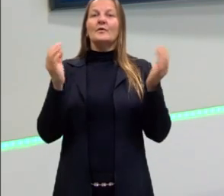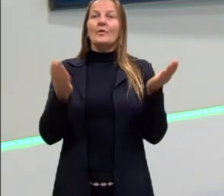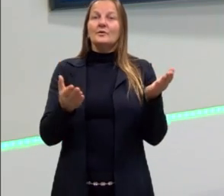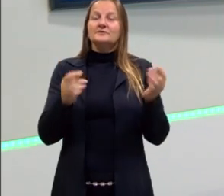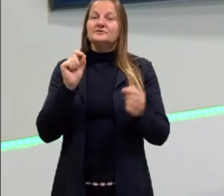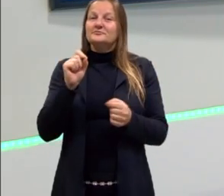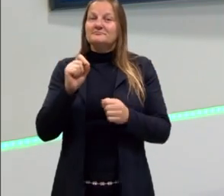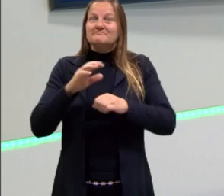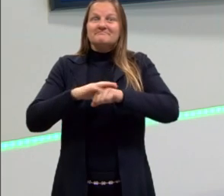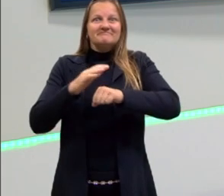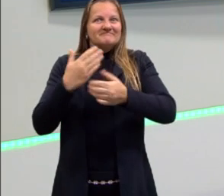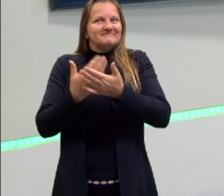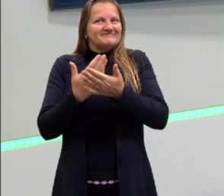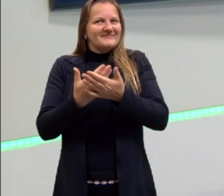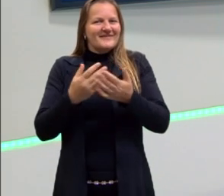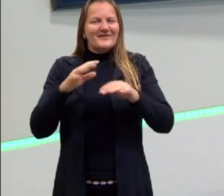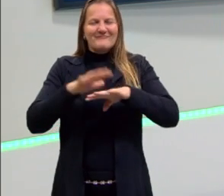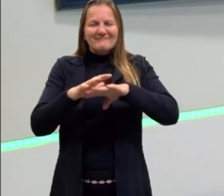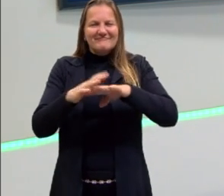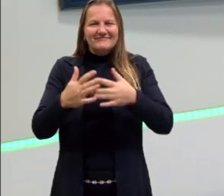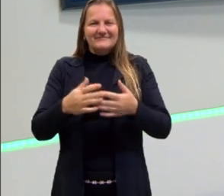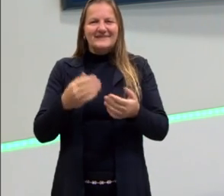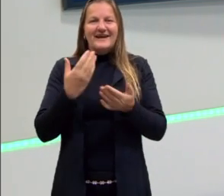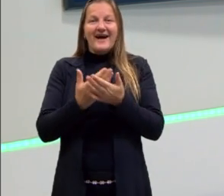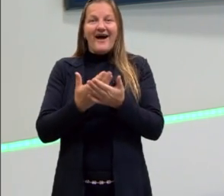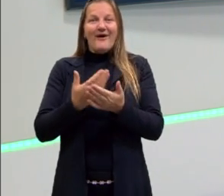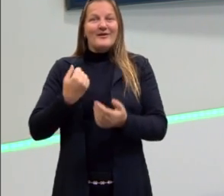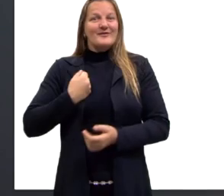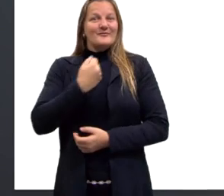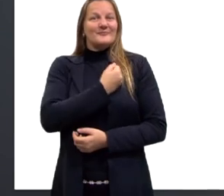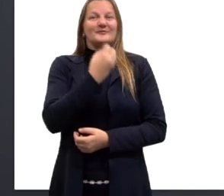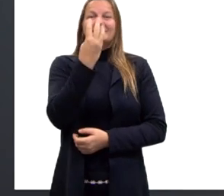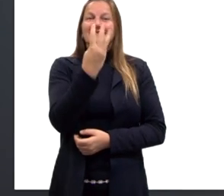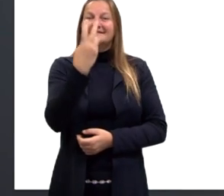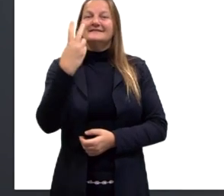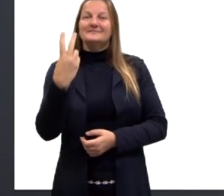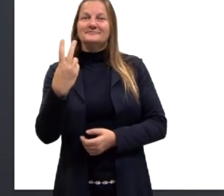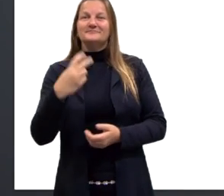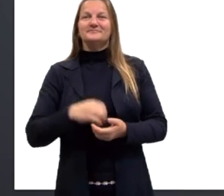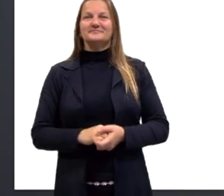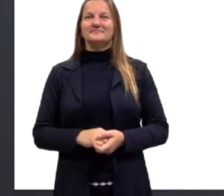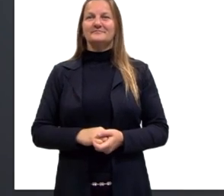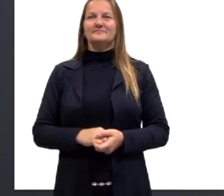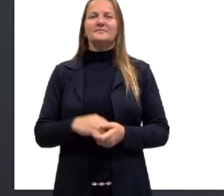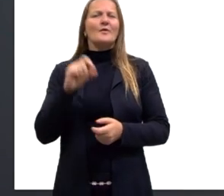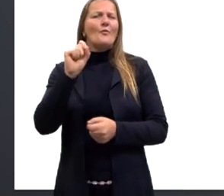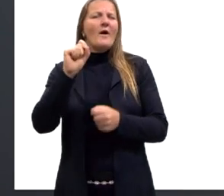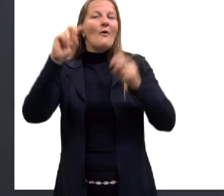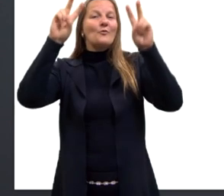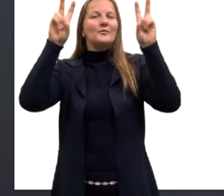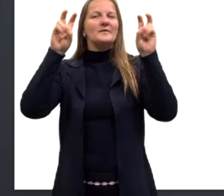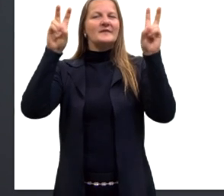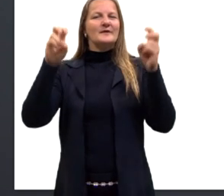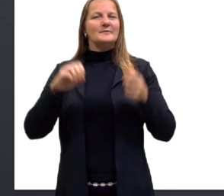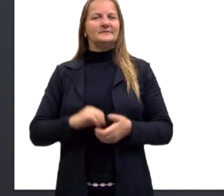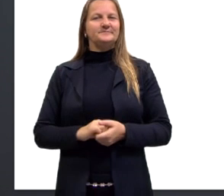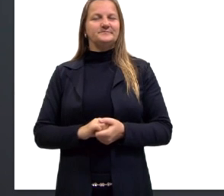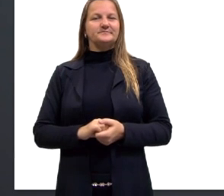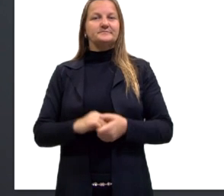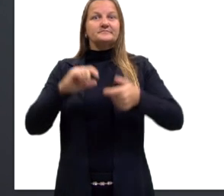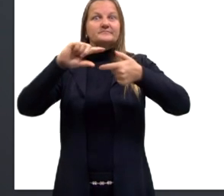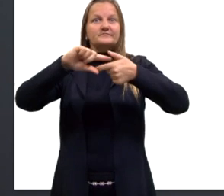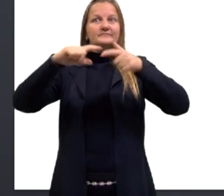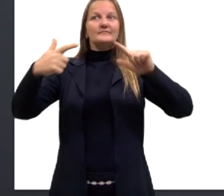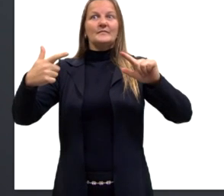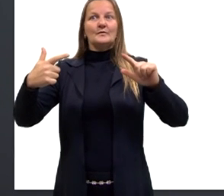nós vamos então para mais uma aula nós vamos para a nossa aula de número 32 o tema da nossa aula então qual